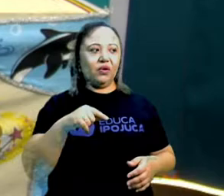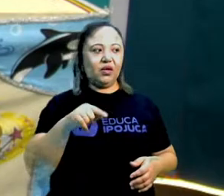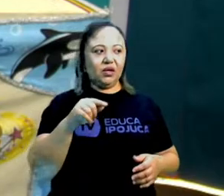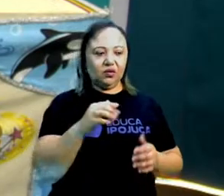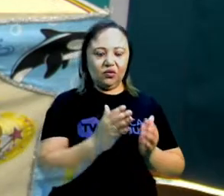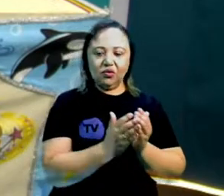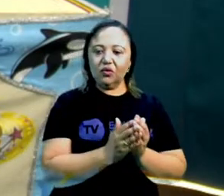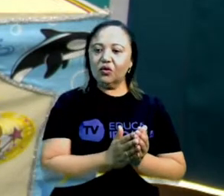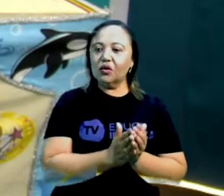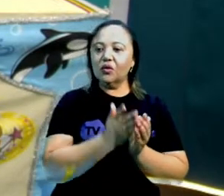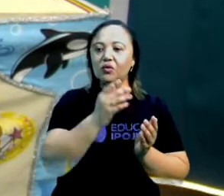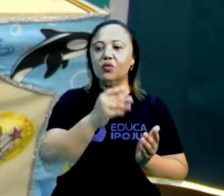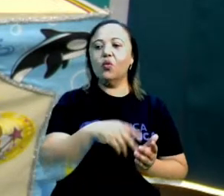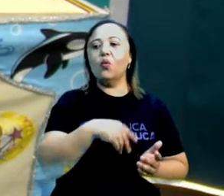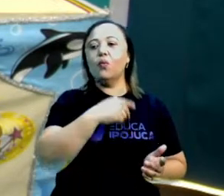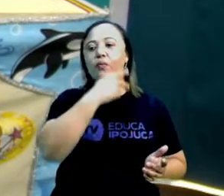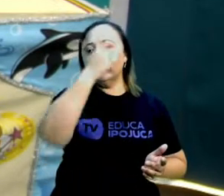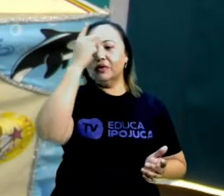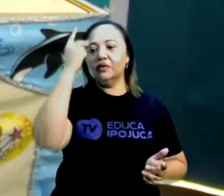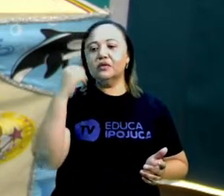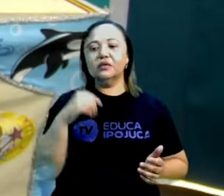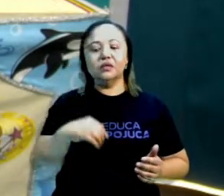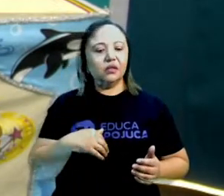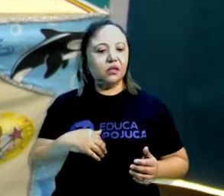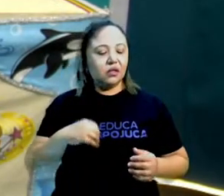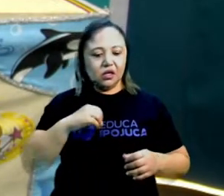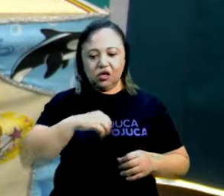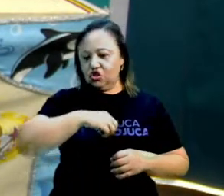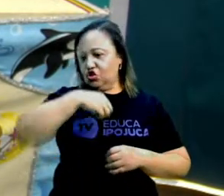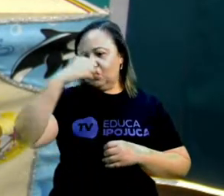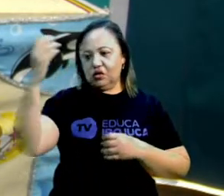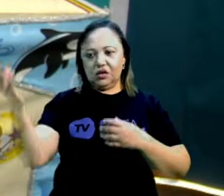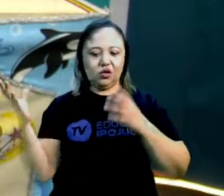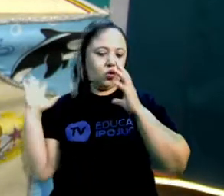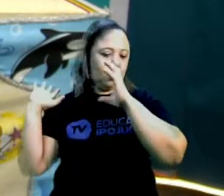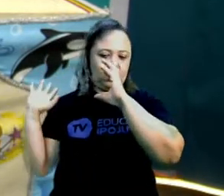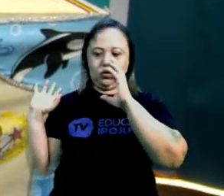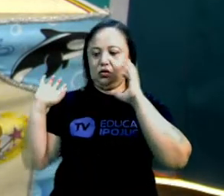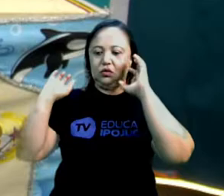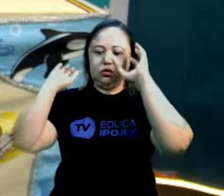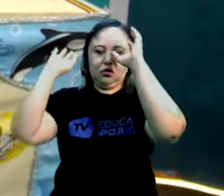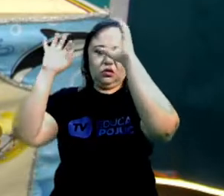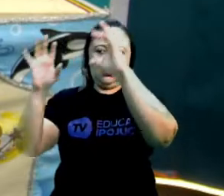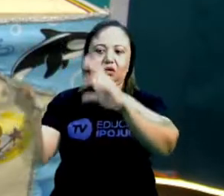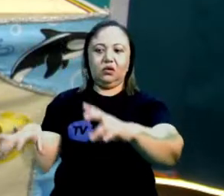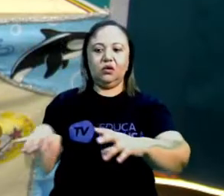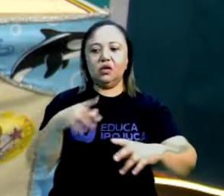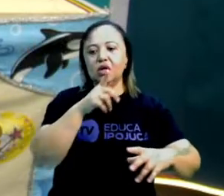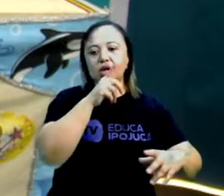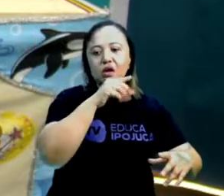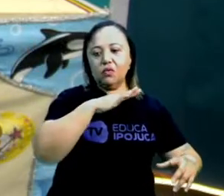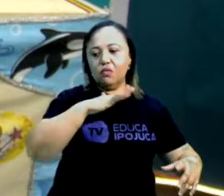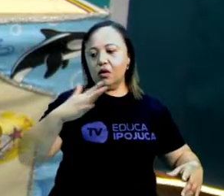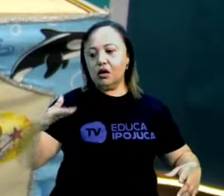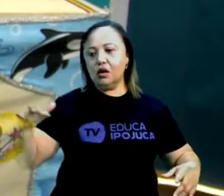os marinheiros daquele barco ficou tão aperreado e jogava as bagagens dentro do mar e saía jogando